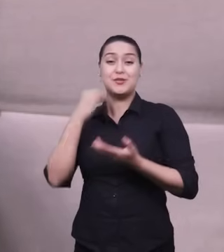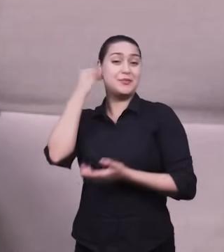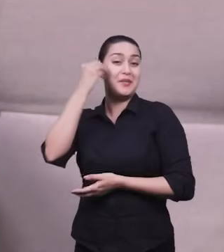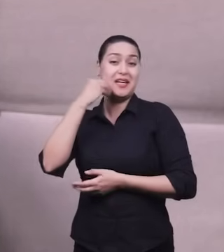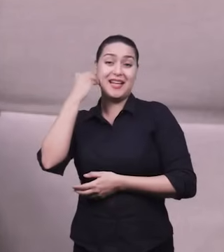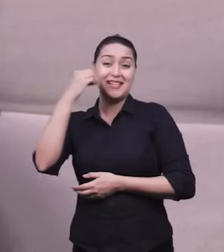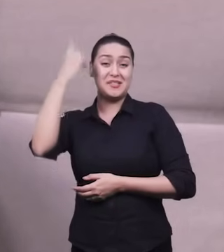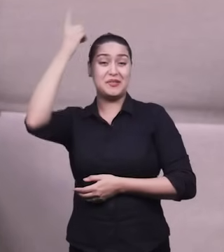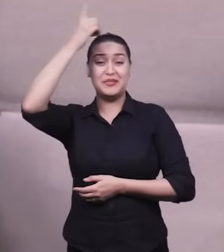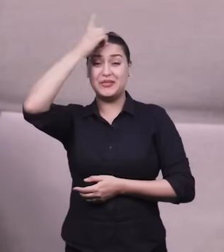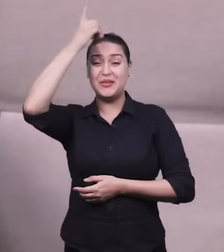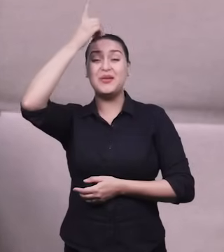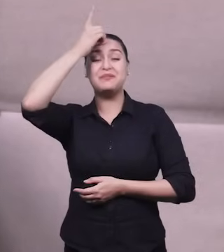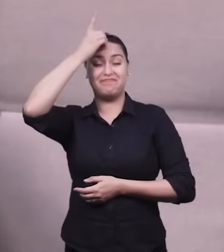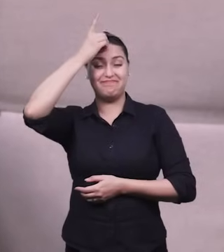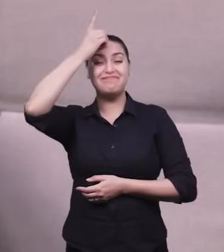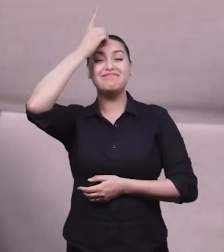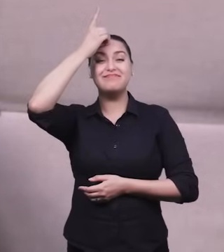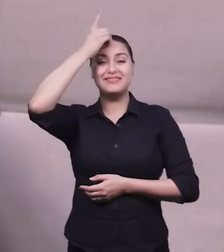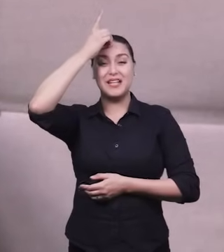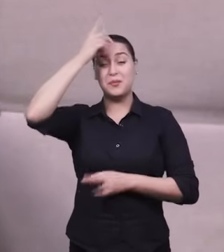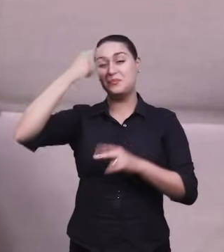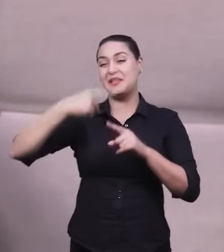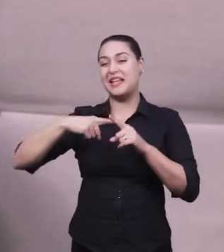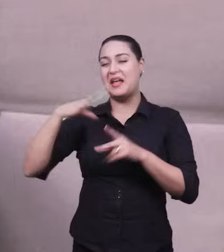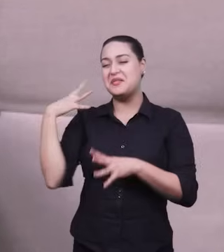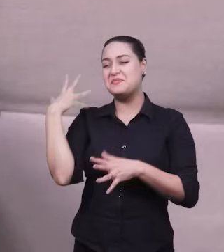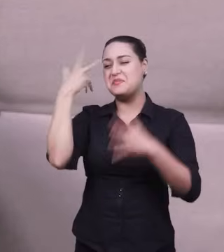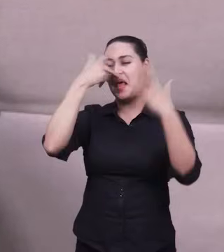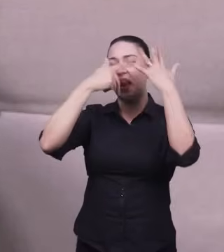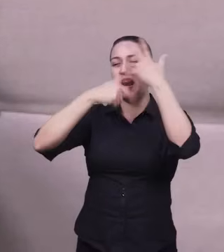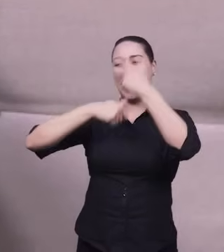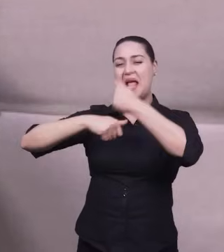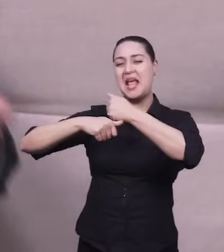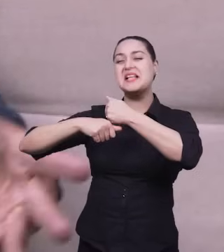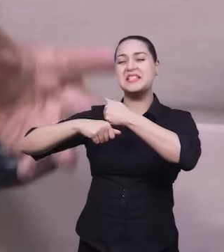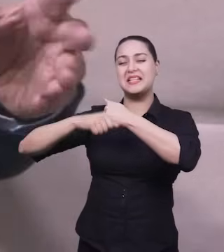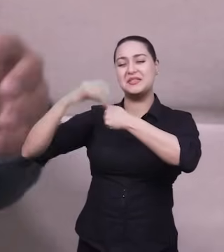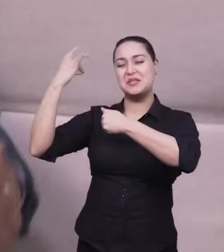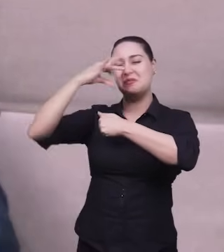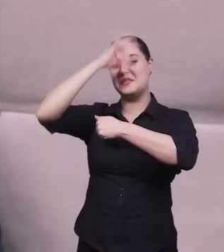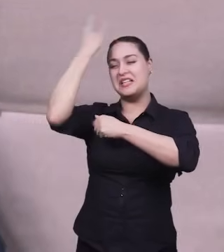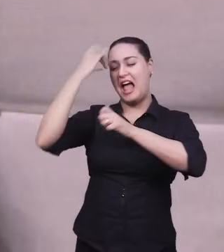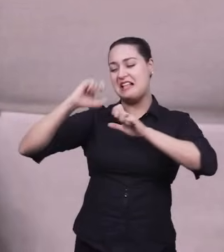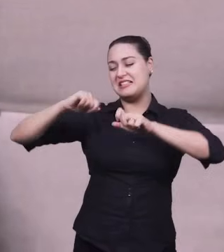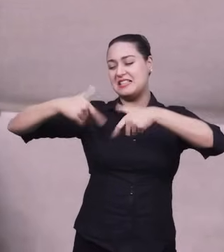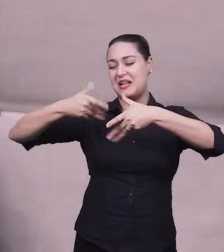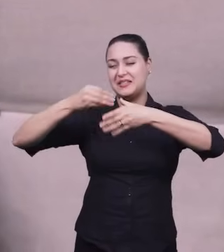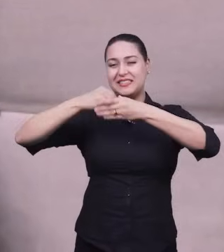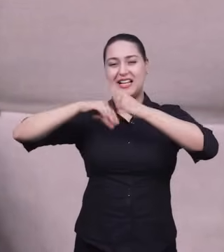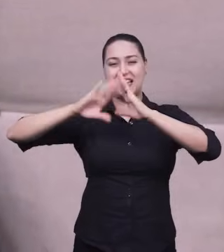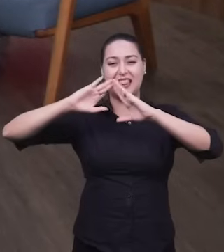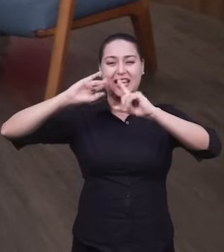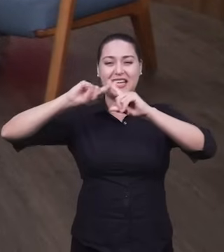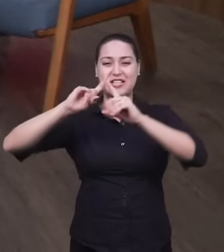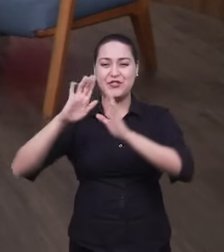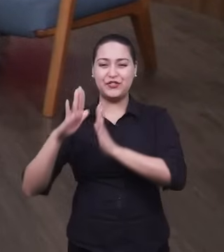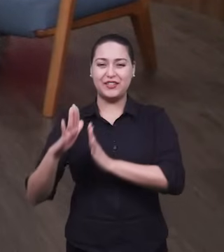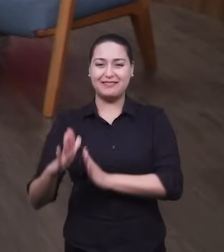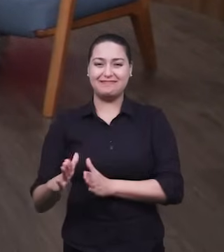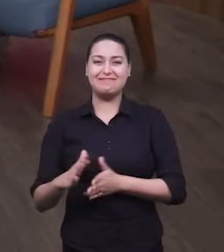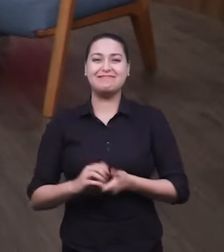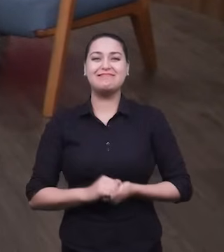sem a experiência dos dons espirituais, porque é a beleza do Espírito Santo no culto. Glória a Deus. É